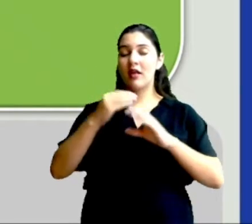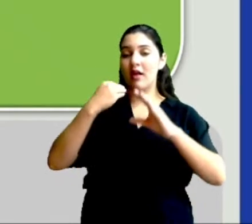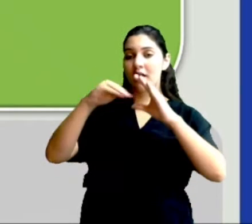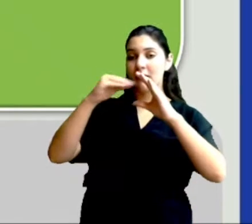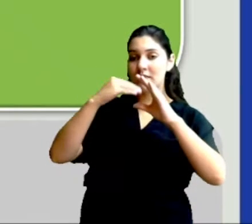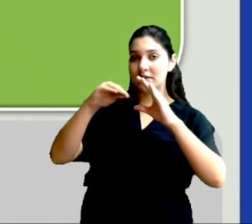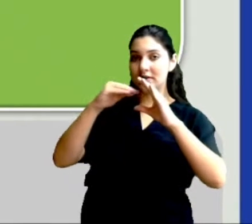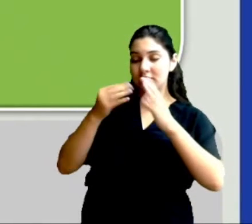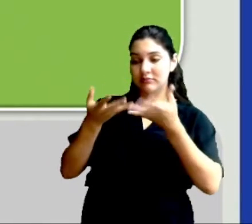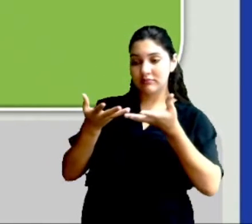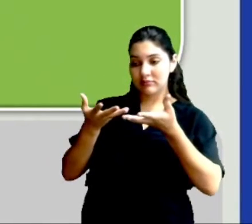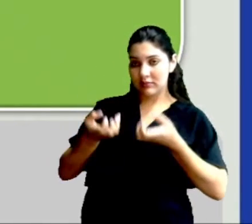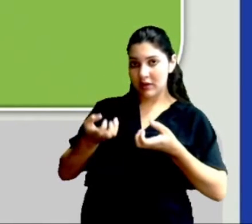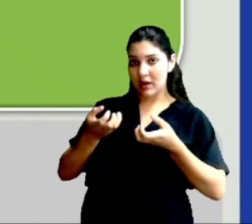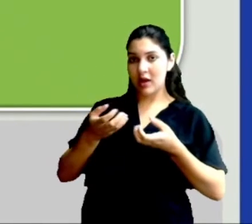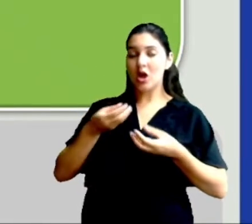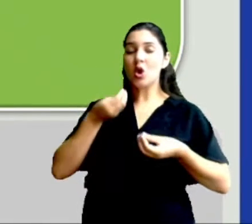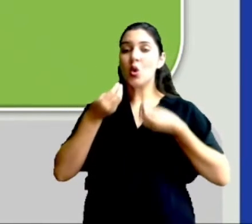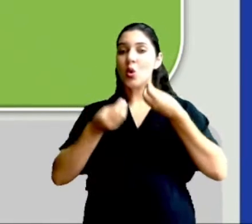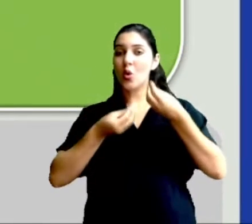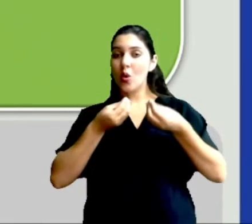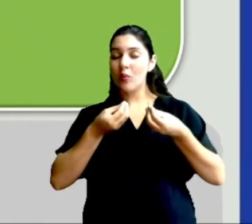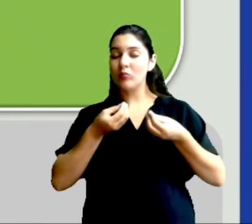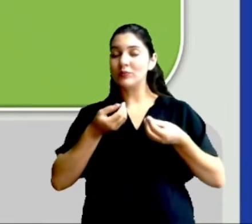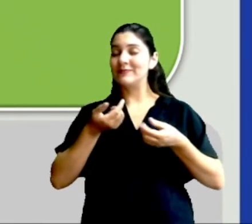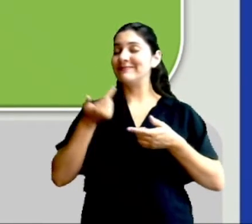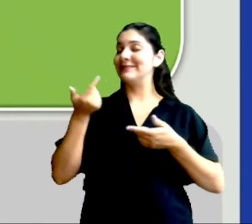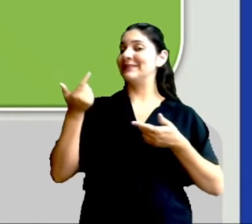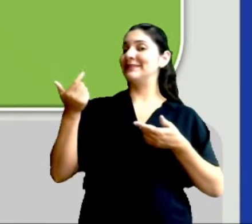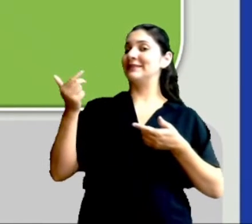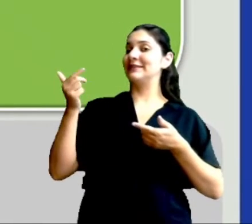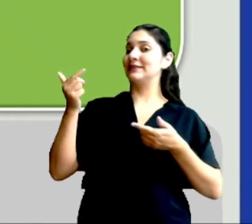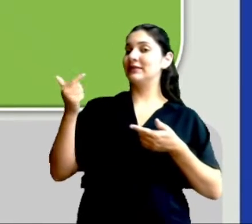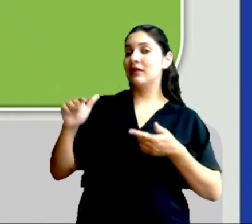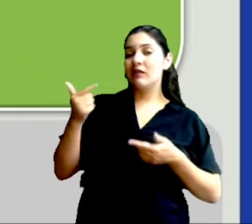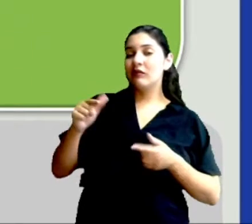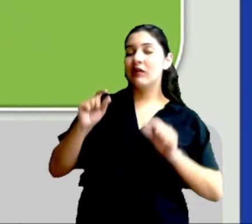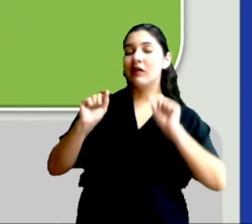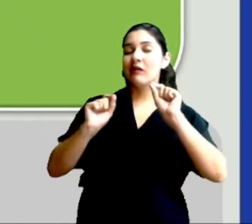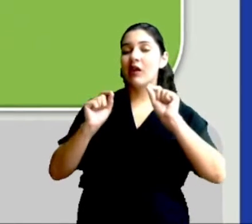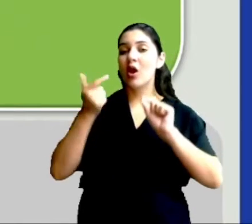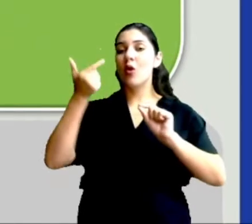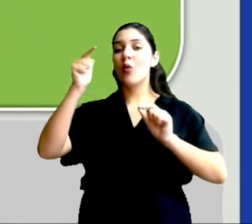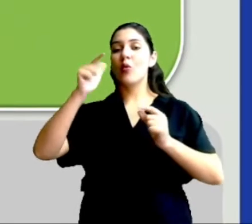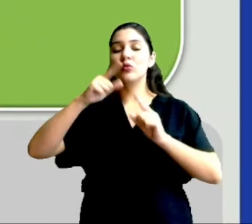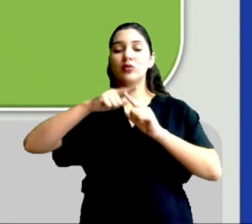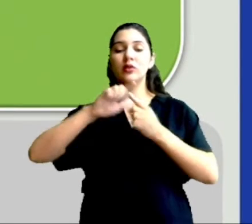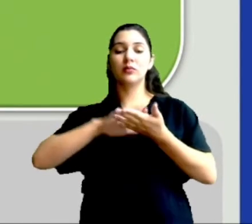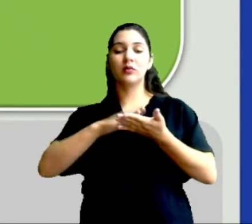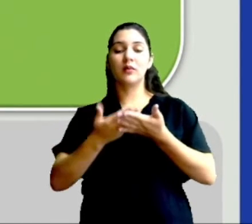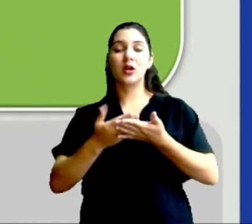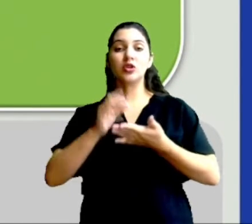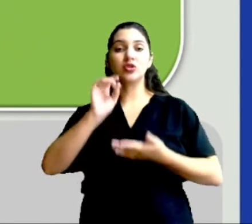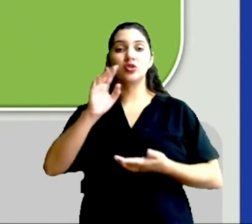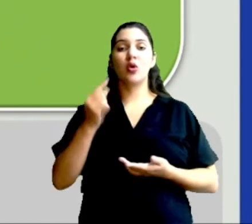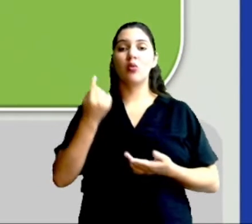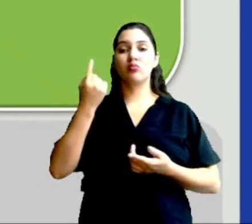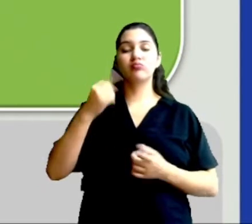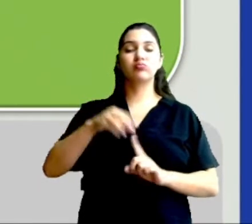receptor, de modo que não haja nenhuma outra interpretação. há apenas uma